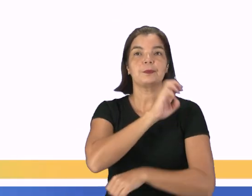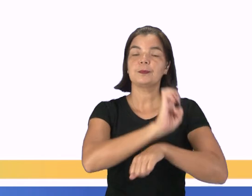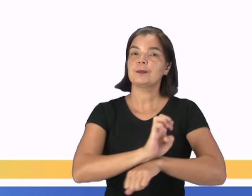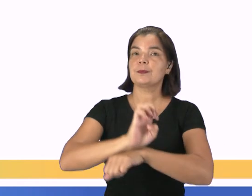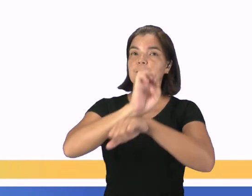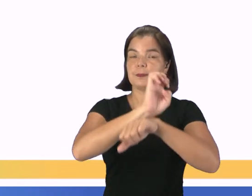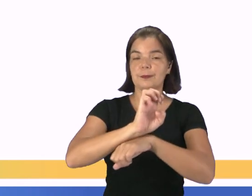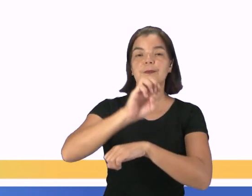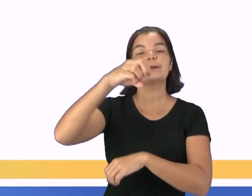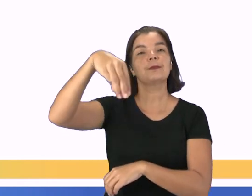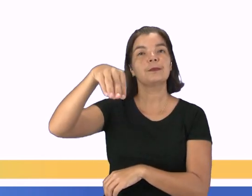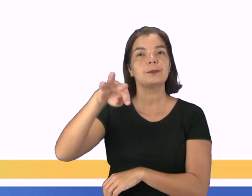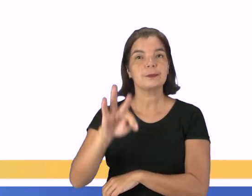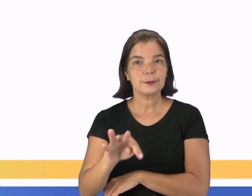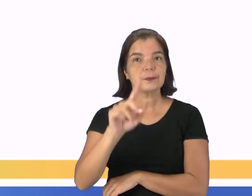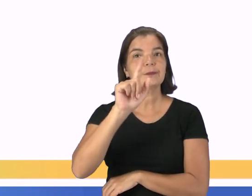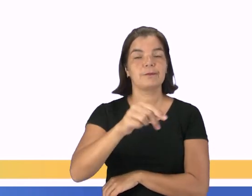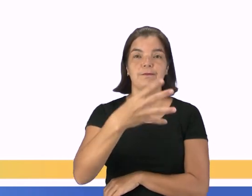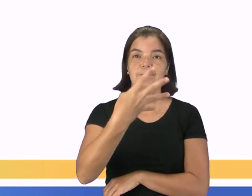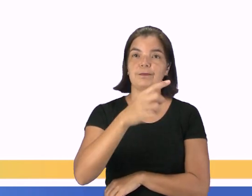teremos então o número